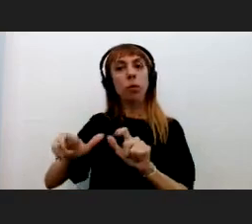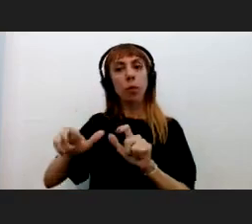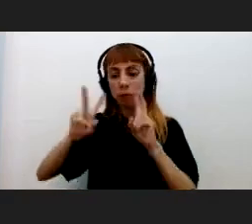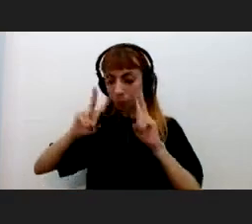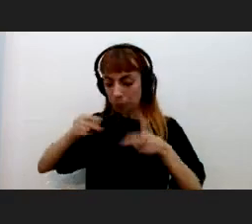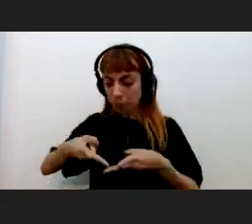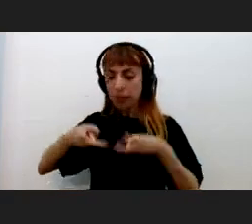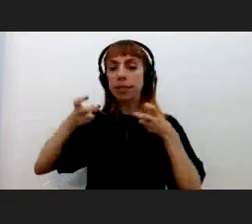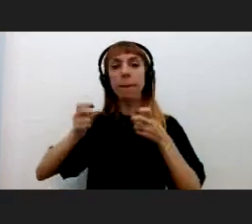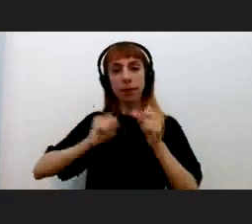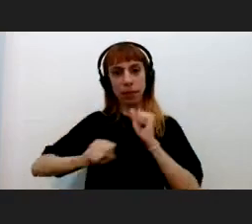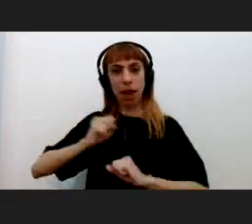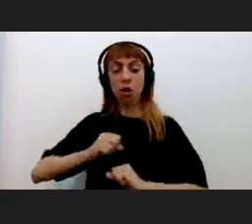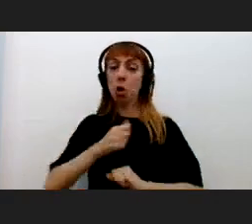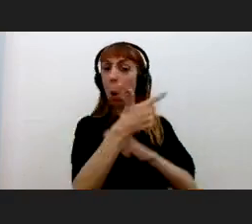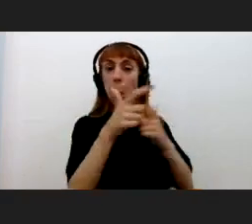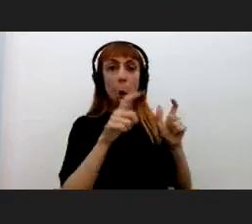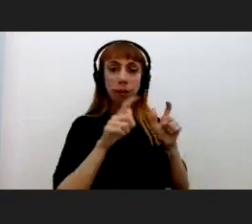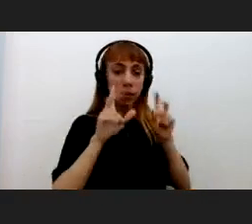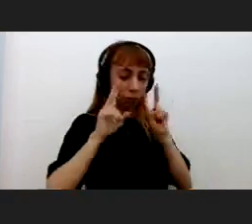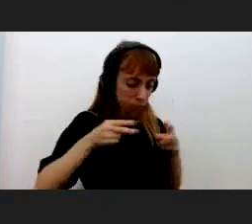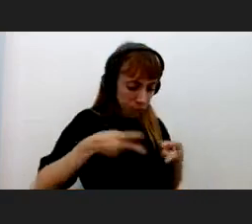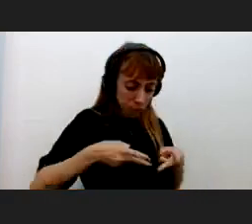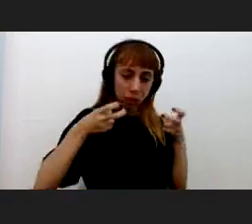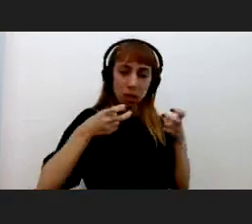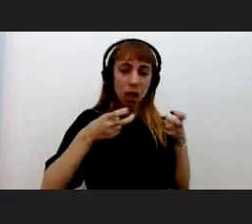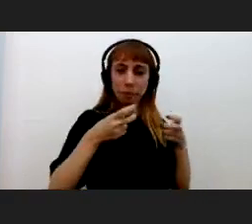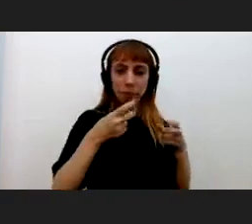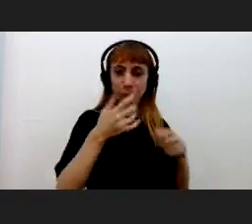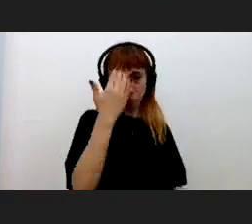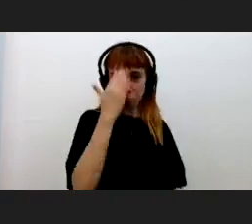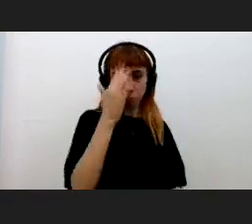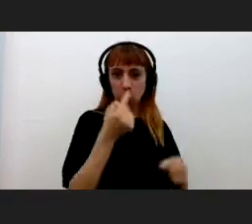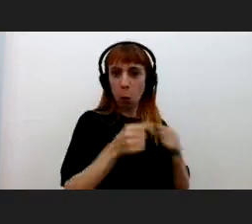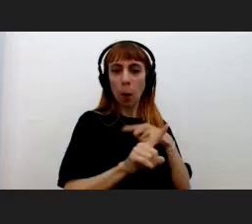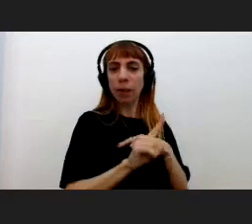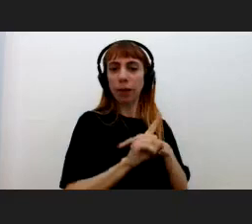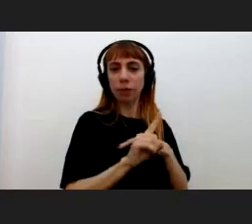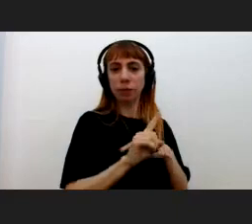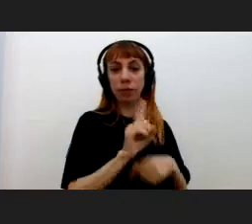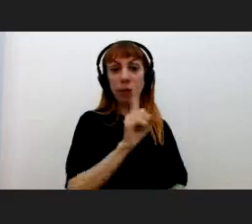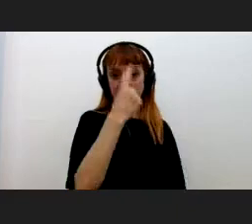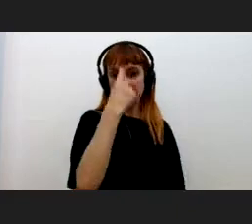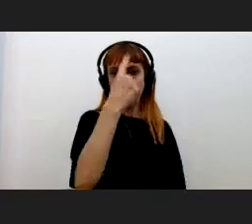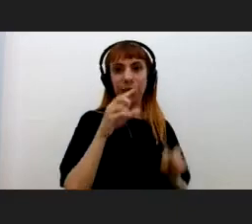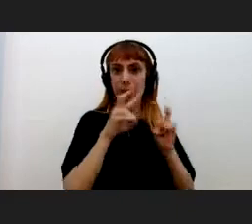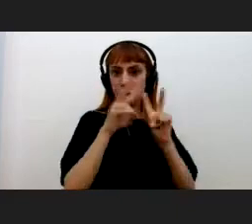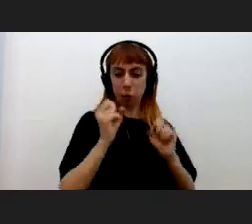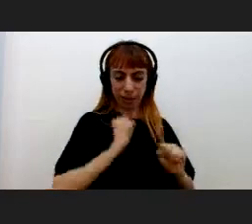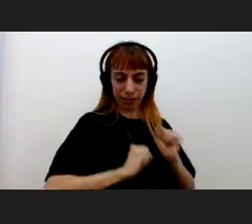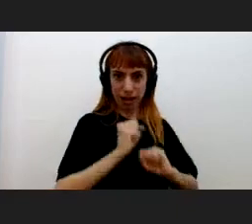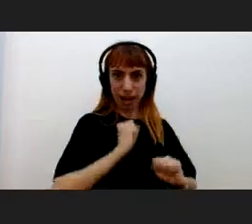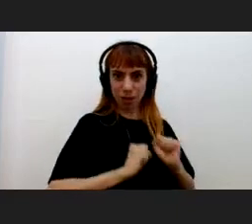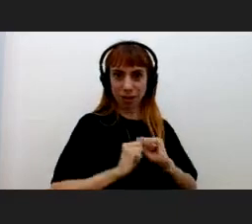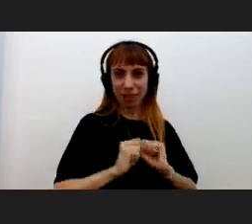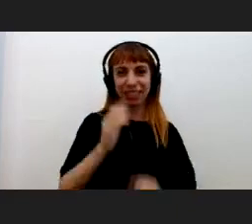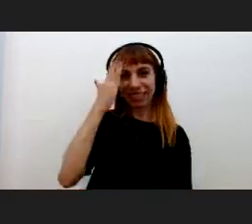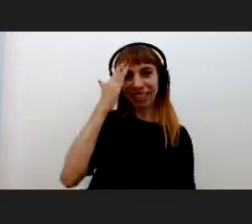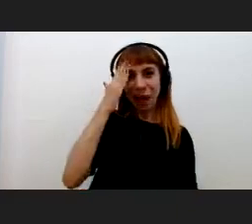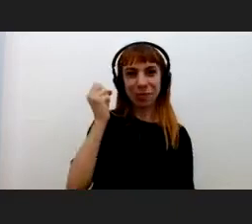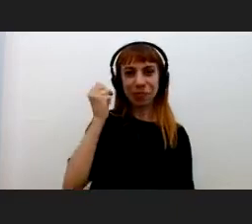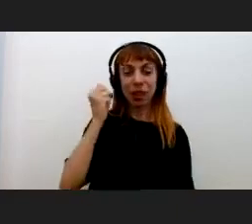a estabelecer essa relação complexa, né? Entre o objeto e o nome, entre